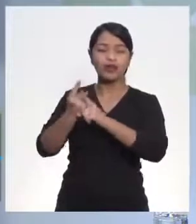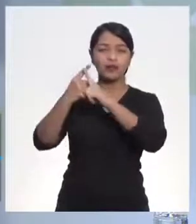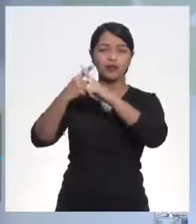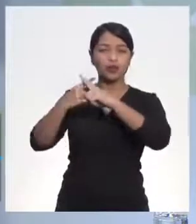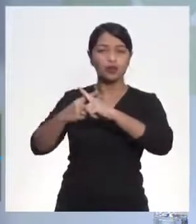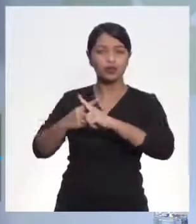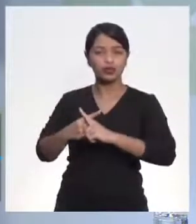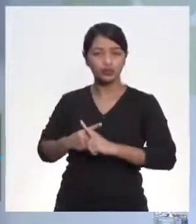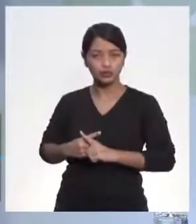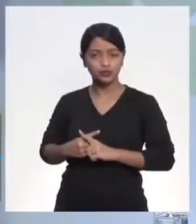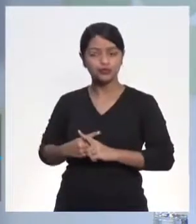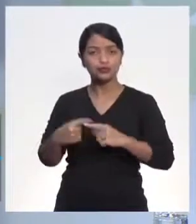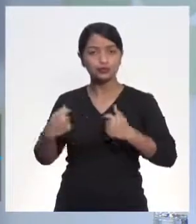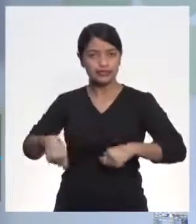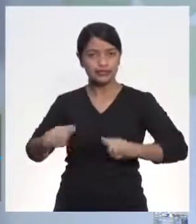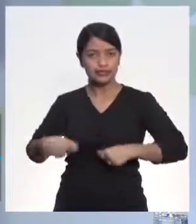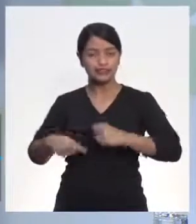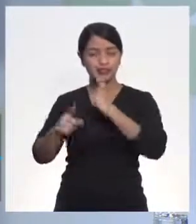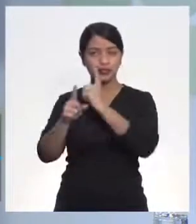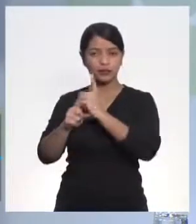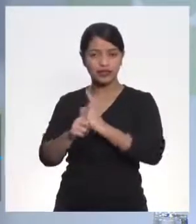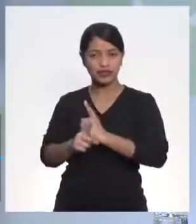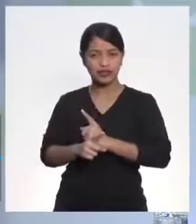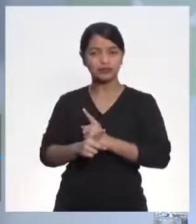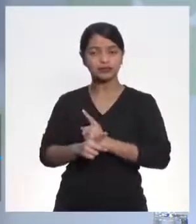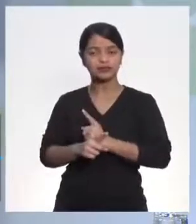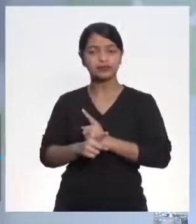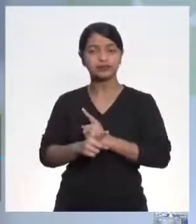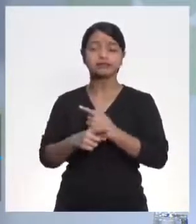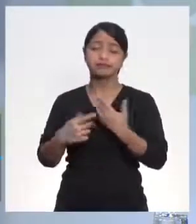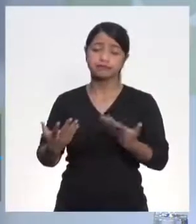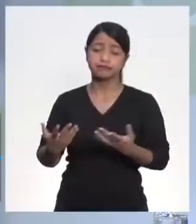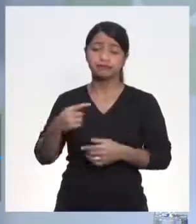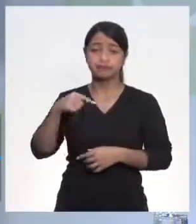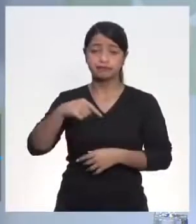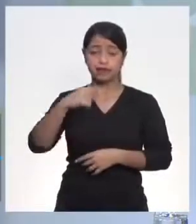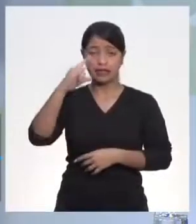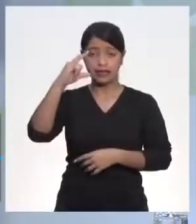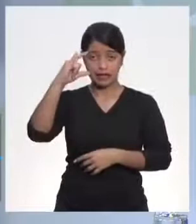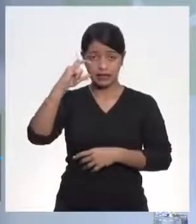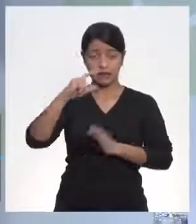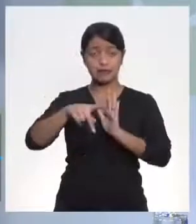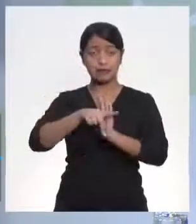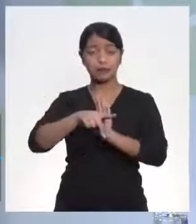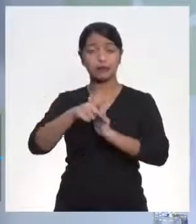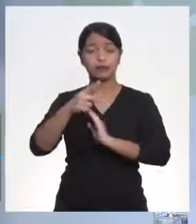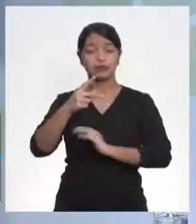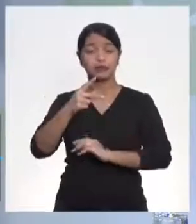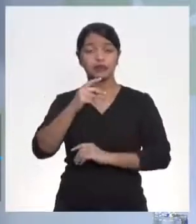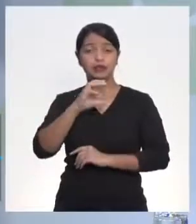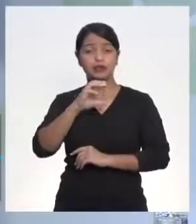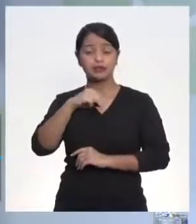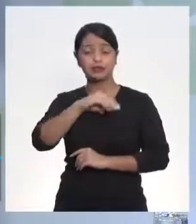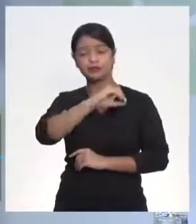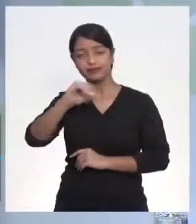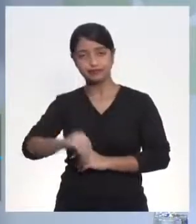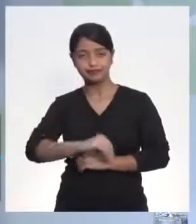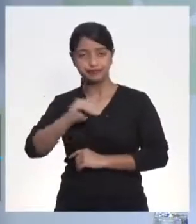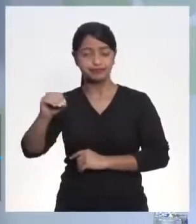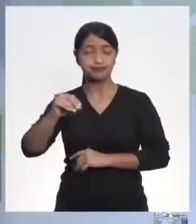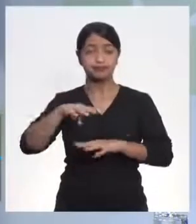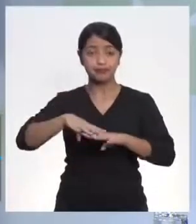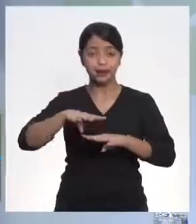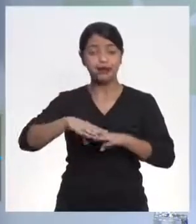questões múltiplas. Inclusive, na página do Centro de Mídias de Matemática, tem um exemplo lá de onde vocês podem encontrar